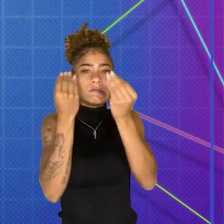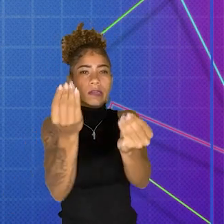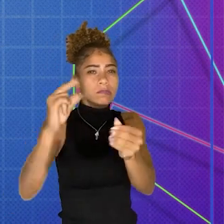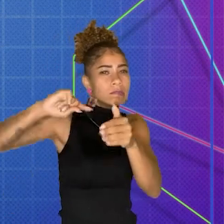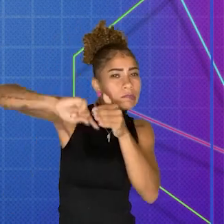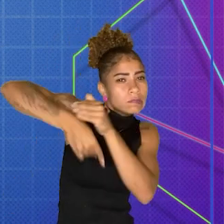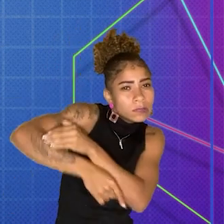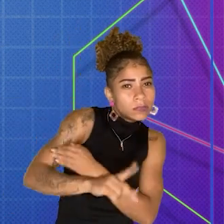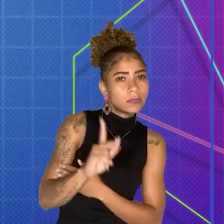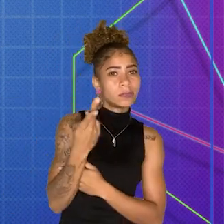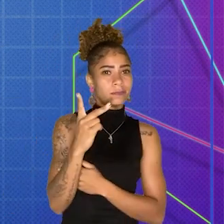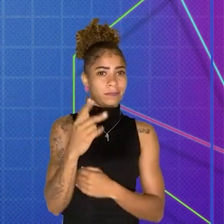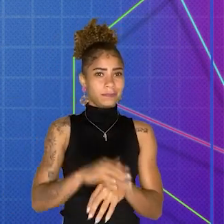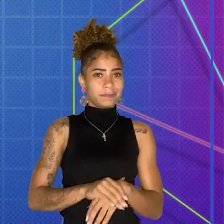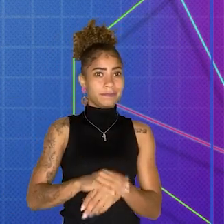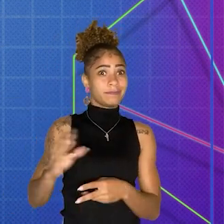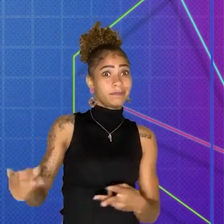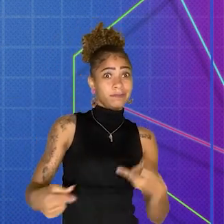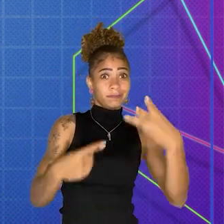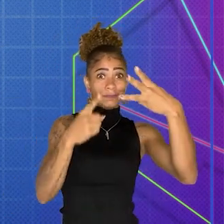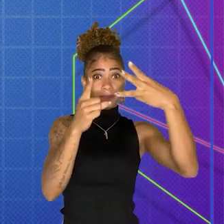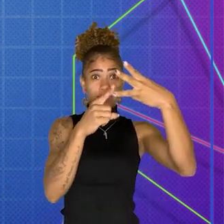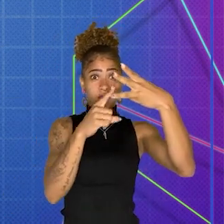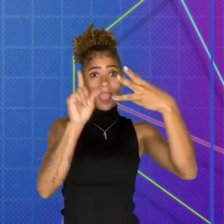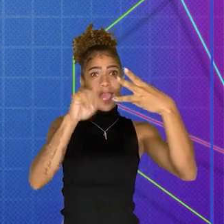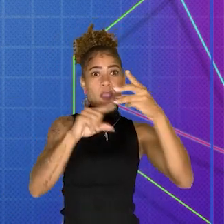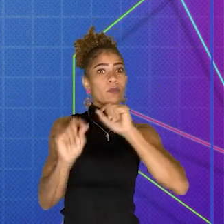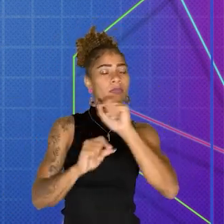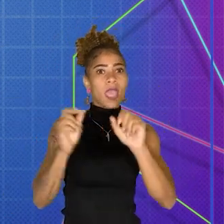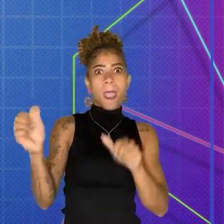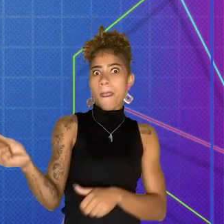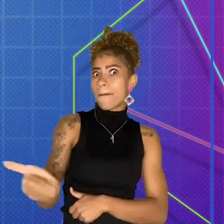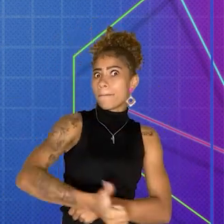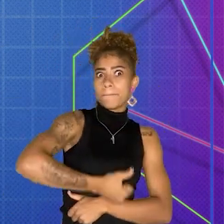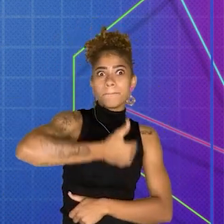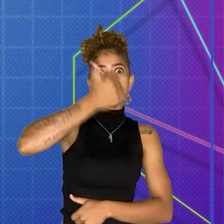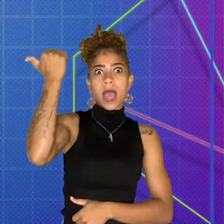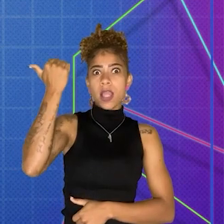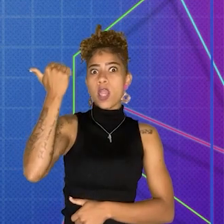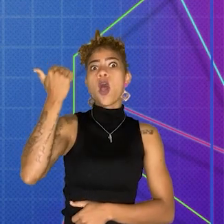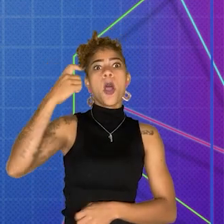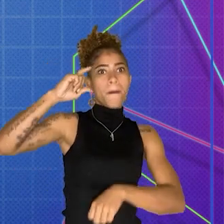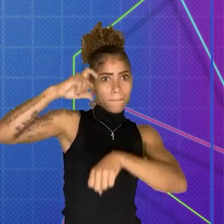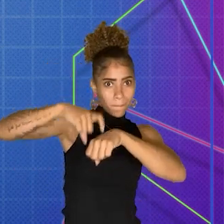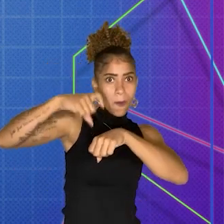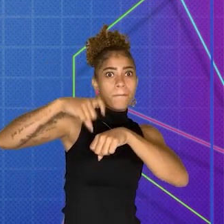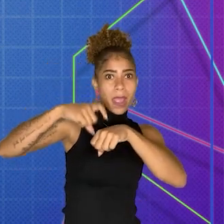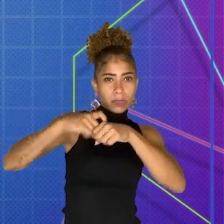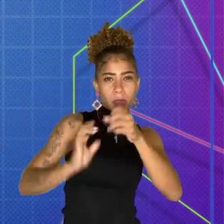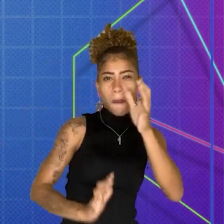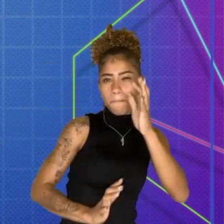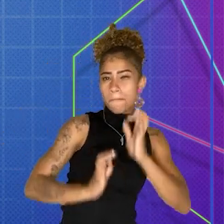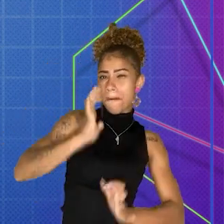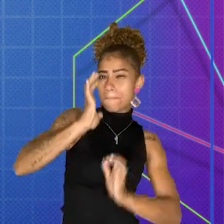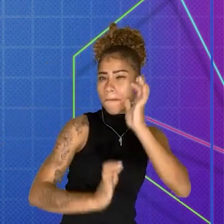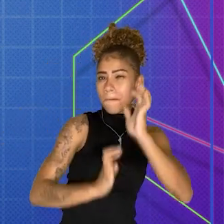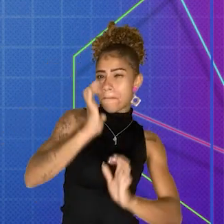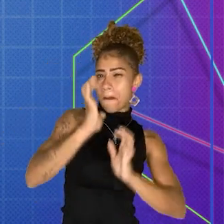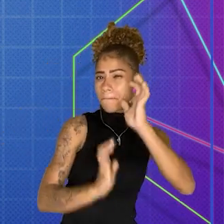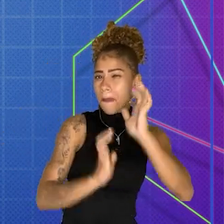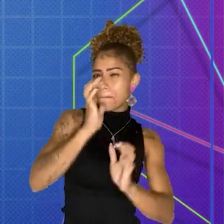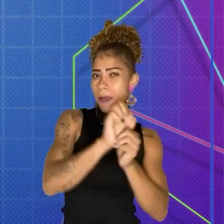história. No terceiro ato é o clímax da narrativa, com um confronto final entre o protagonista e